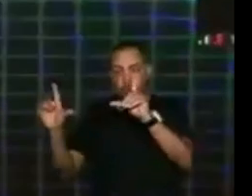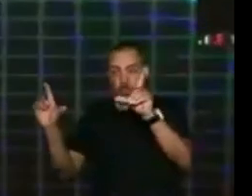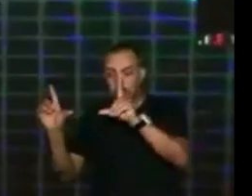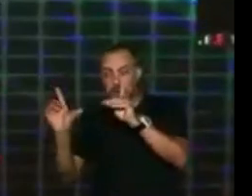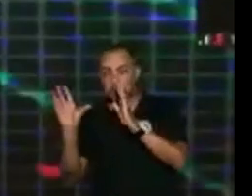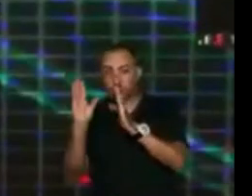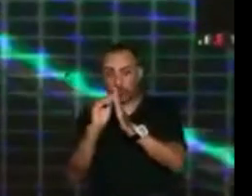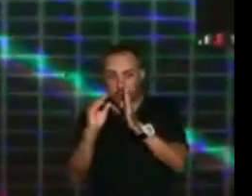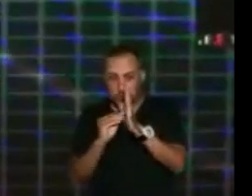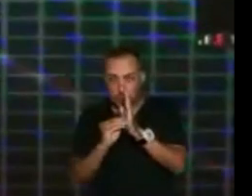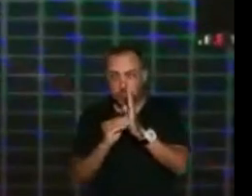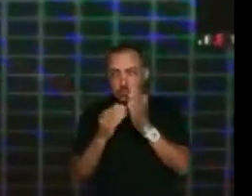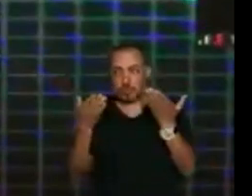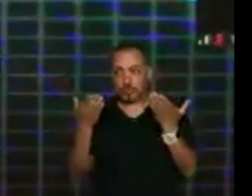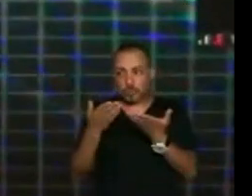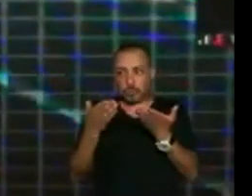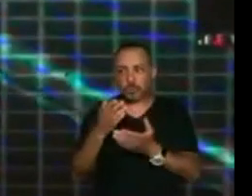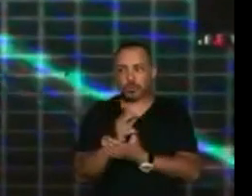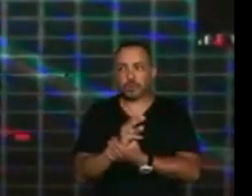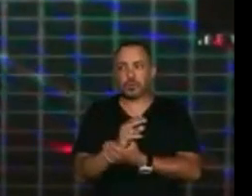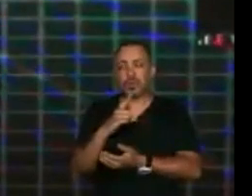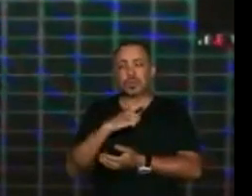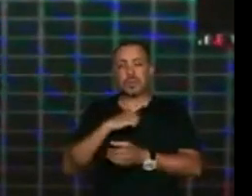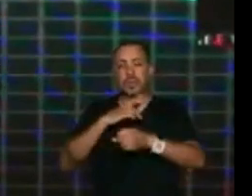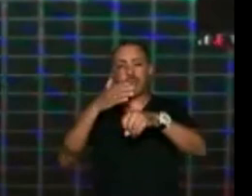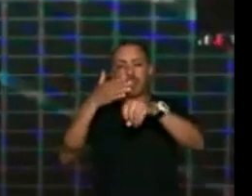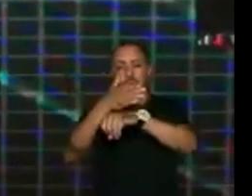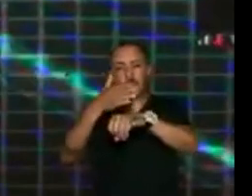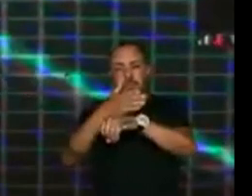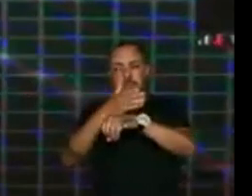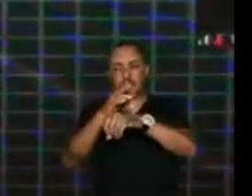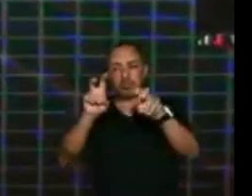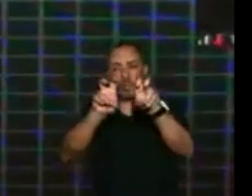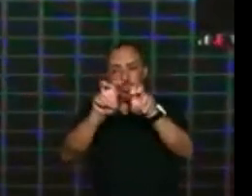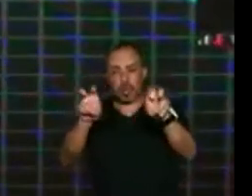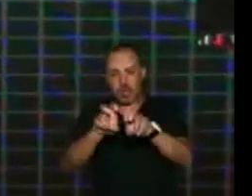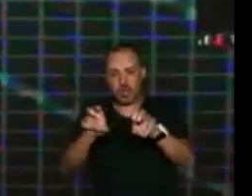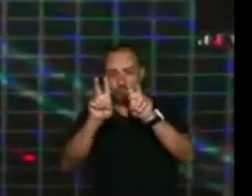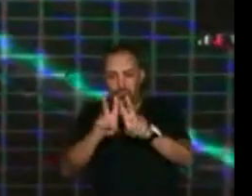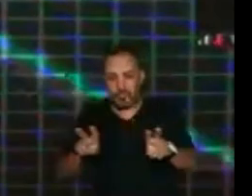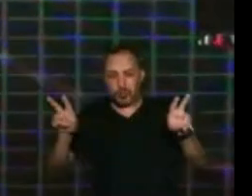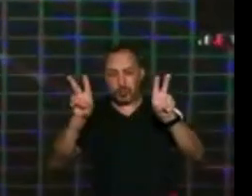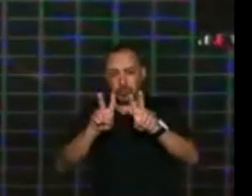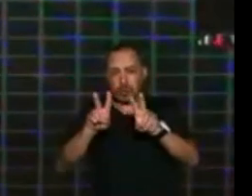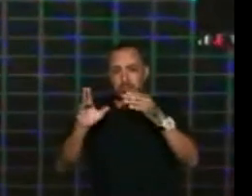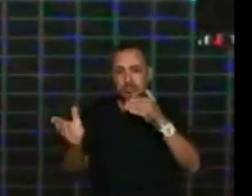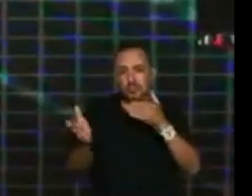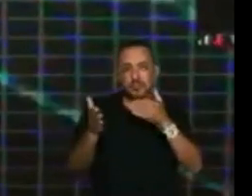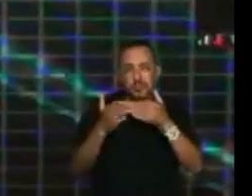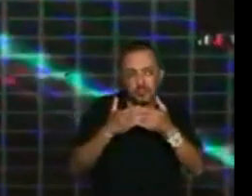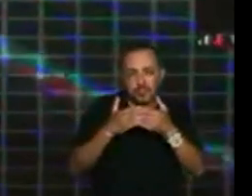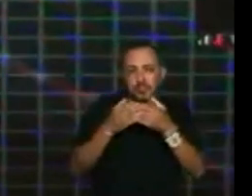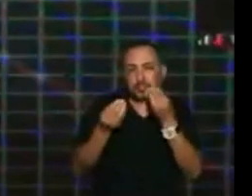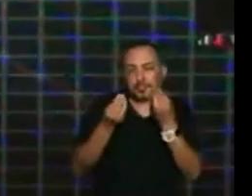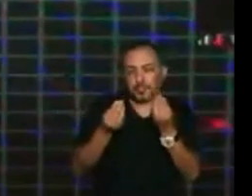conteúdo, porque ainda hoje eu vou chamar a participação da nossa plateia virtual, que está por aqui, para também fazer um fechamento e, além